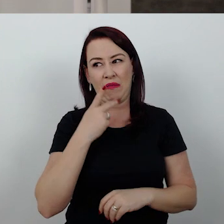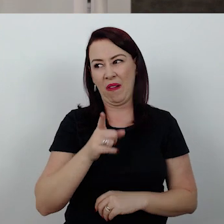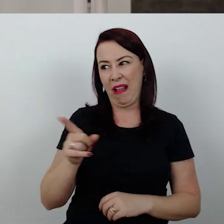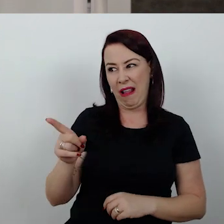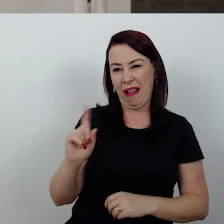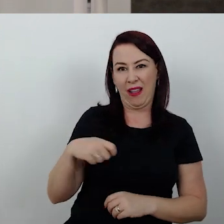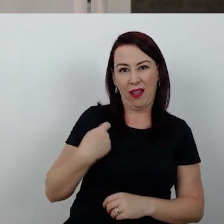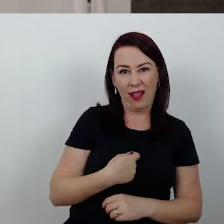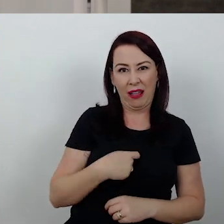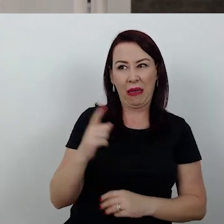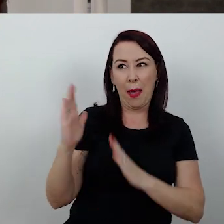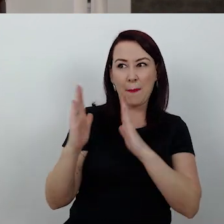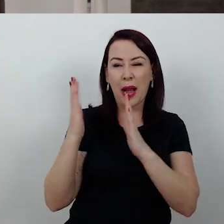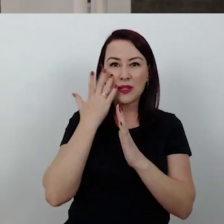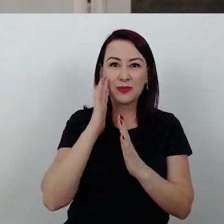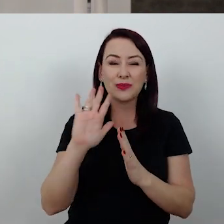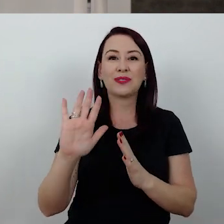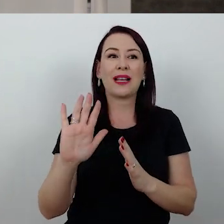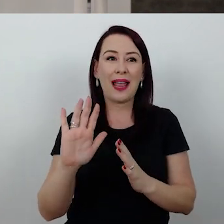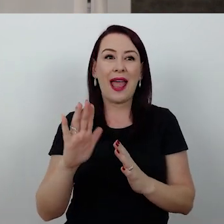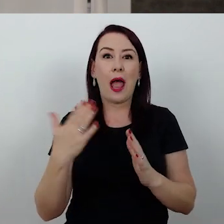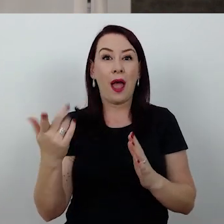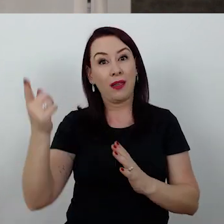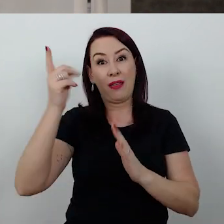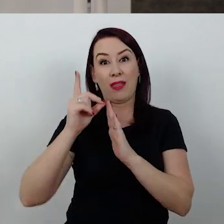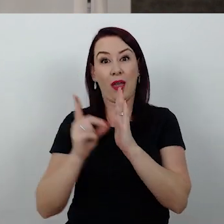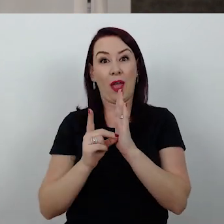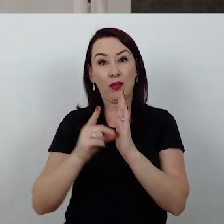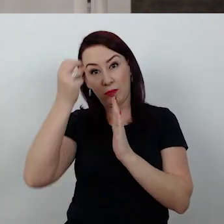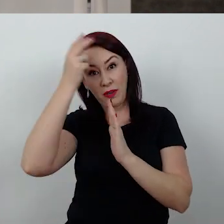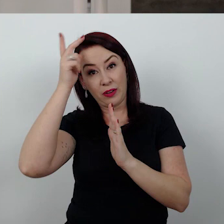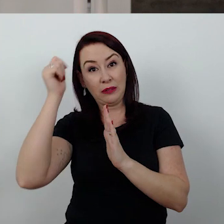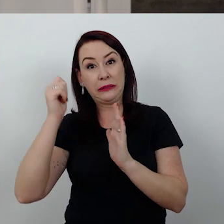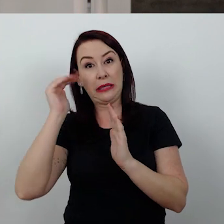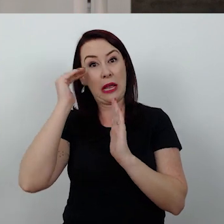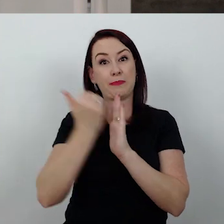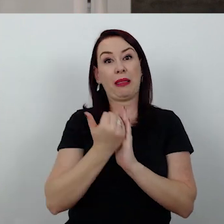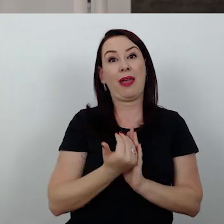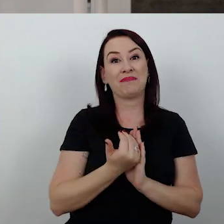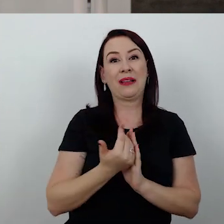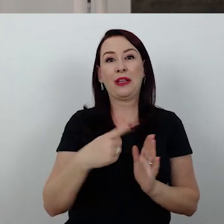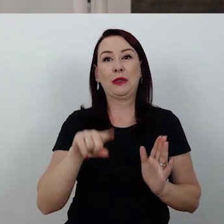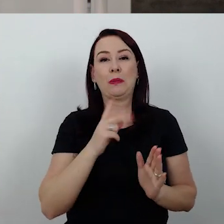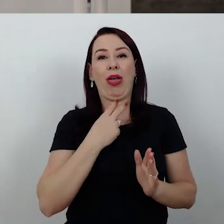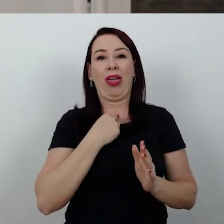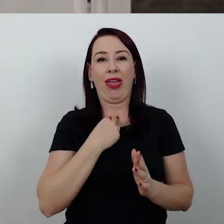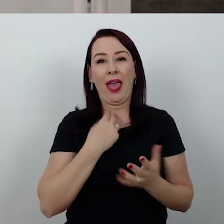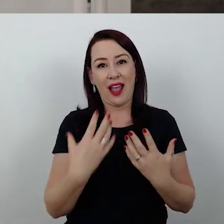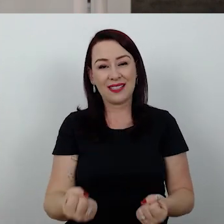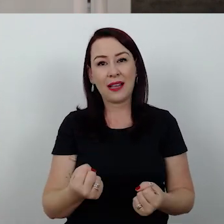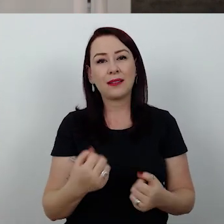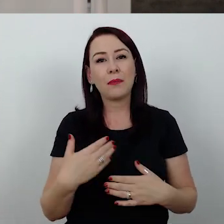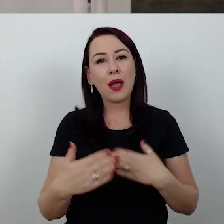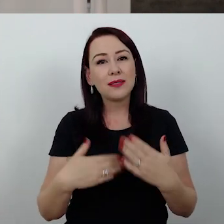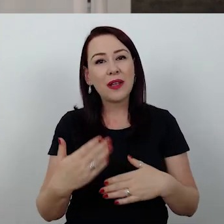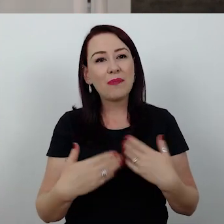estão achando que a gente vai fazer isso nesse prazo. Mas aí cria o decreto, eles ficam meio sem fazer, sem, né, ter o que fazer, e acaba fazendo, mas aí